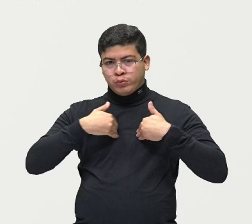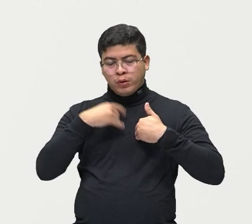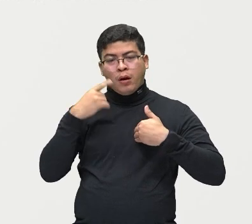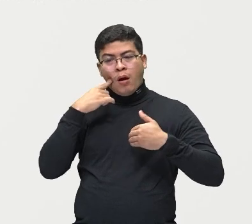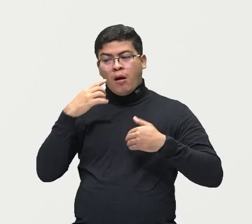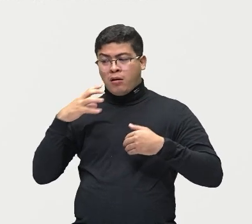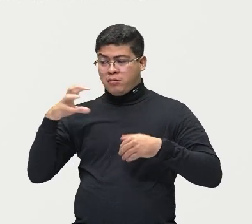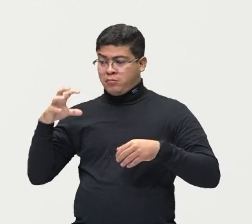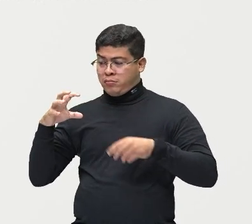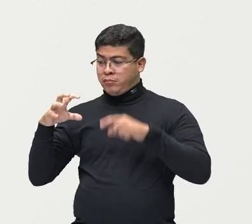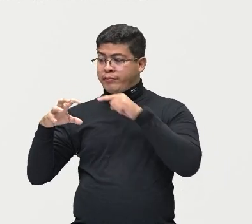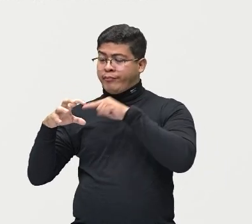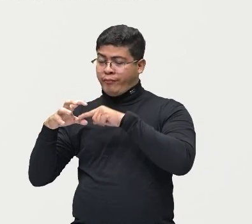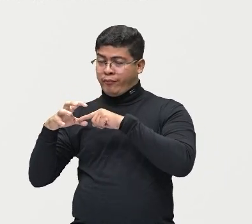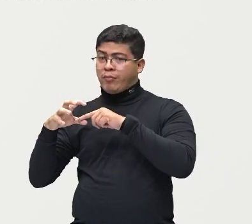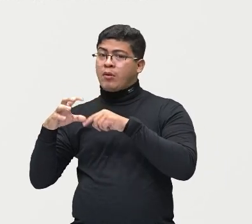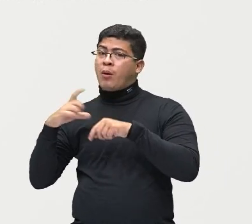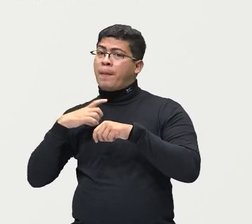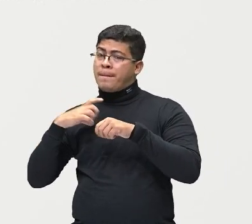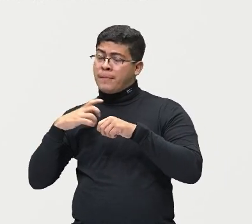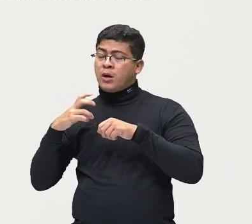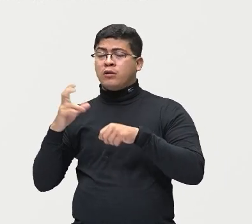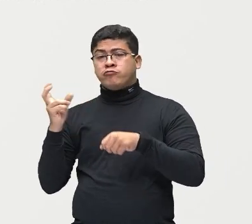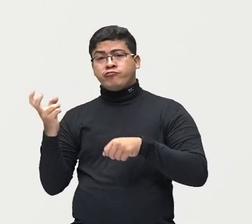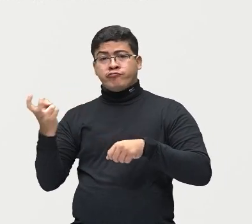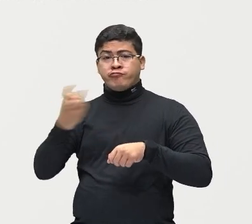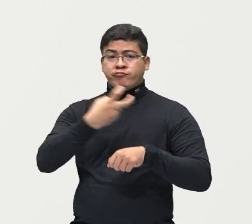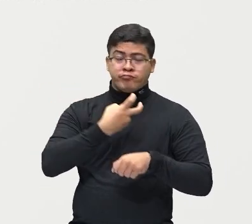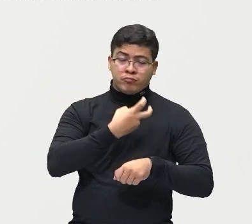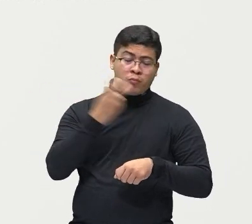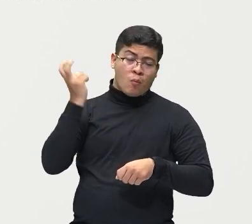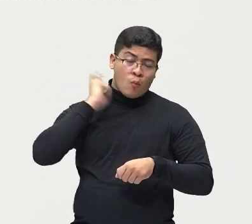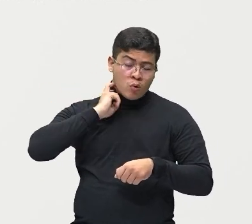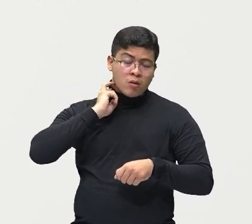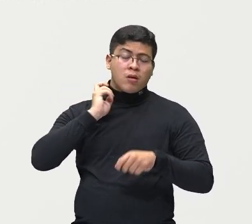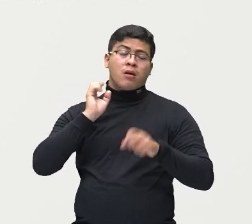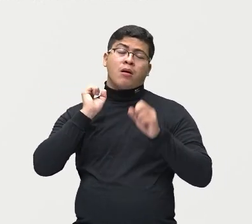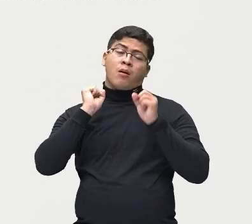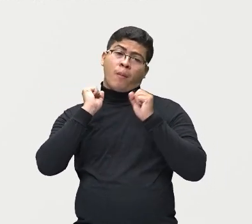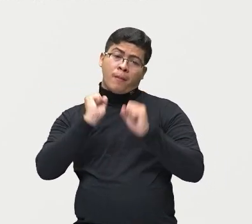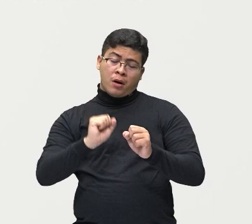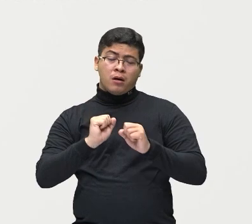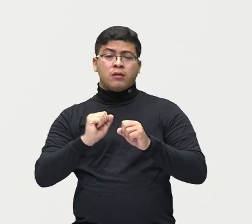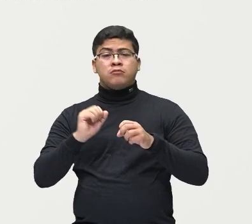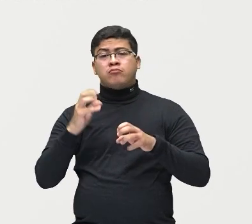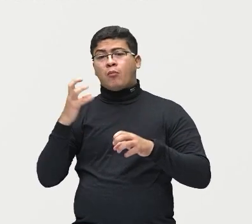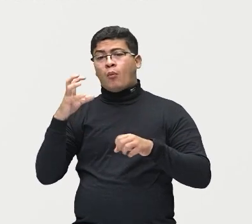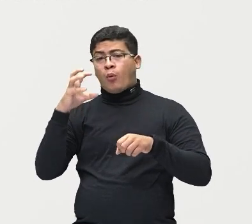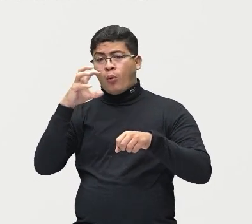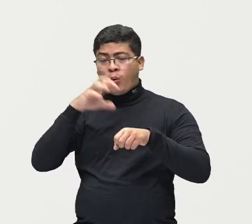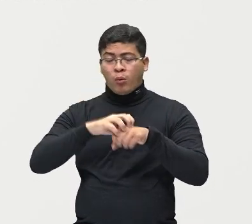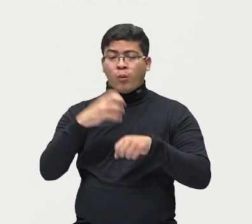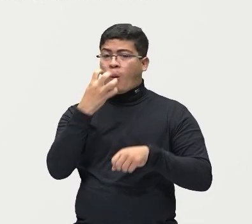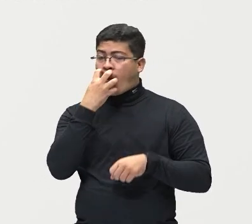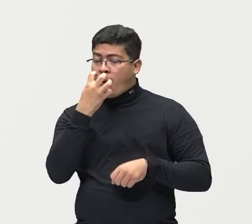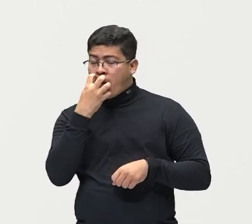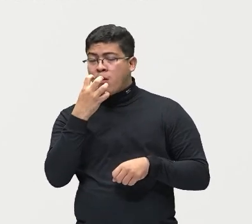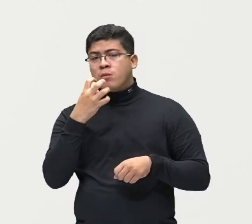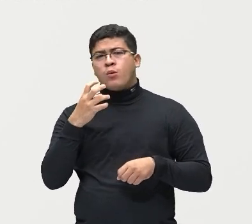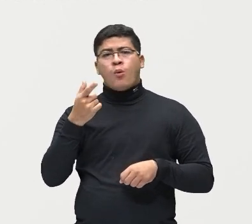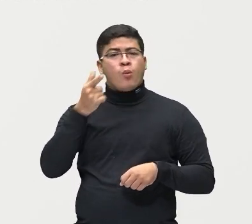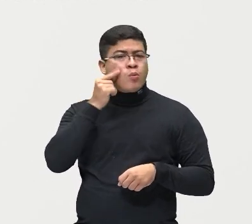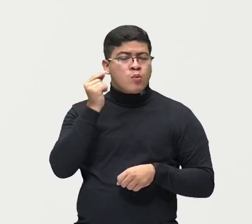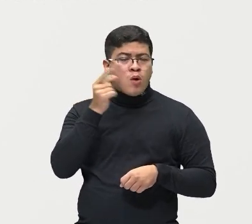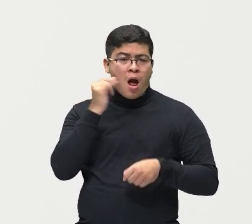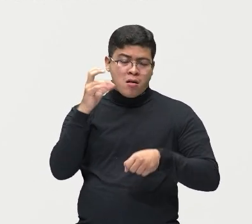né? Que pode ser o cão, pode ser o morcego, né? Então, a partir do momento que o animal consegue transmitir esse vírus, a criança,